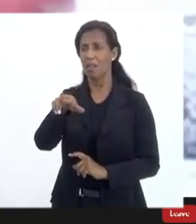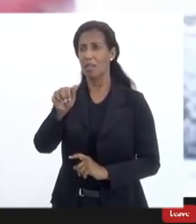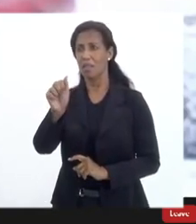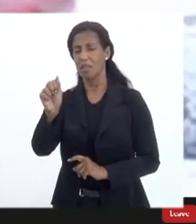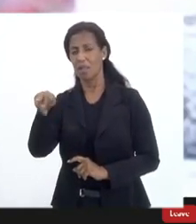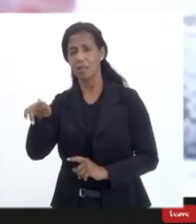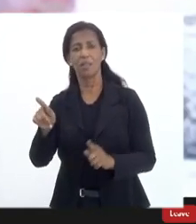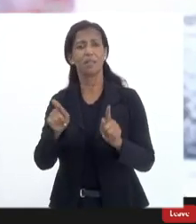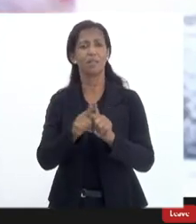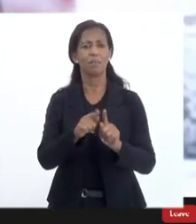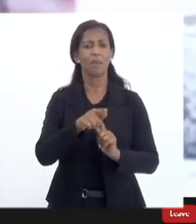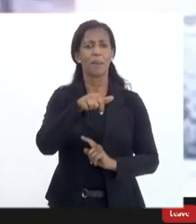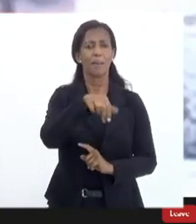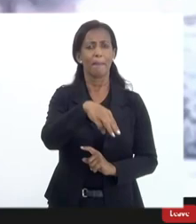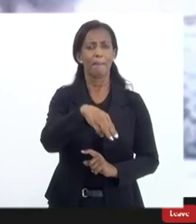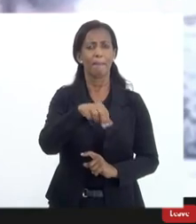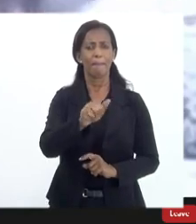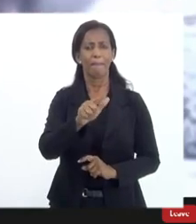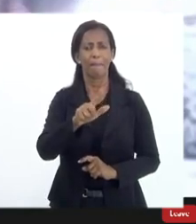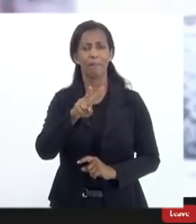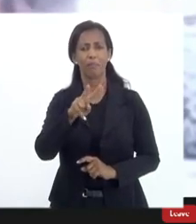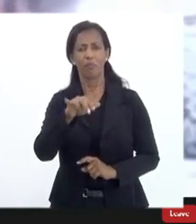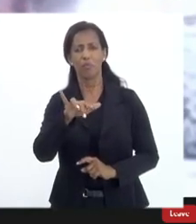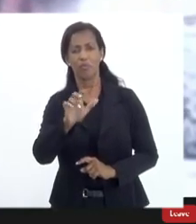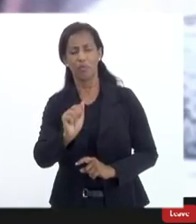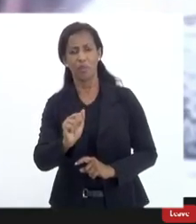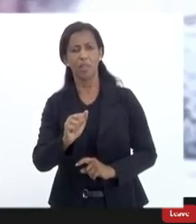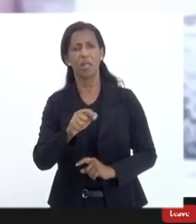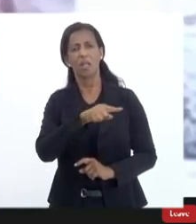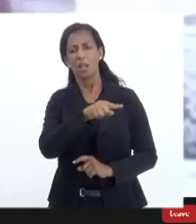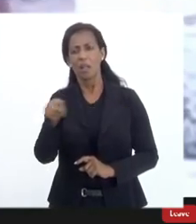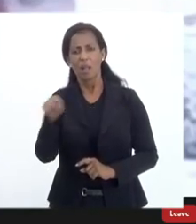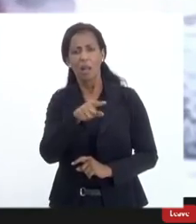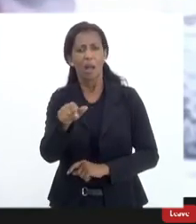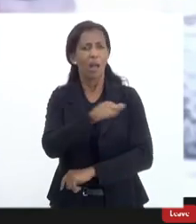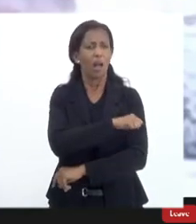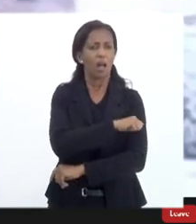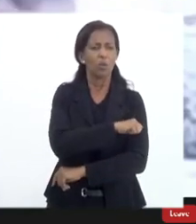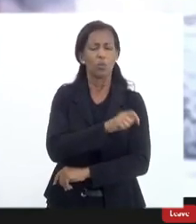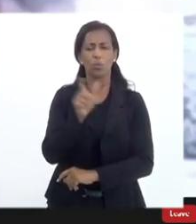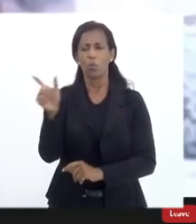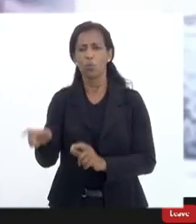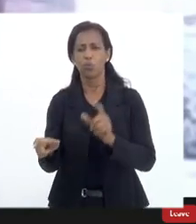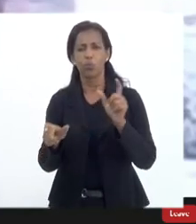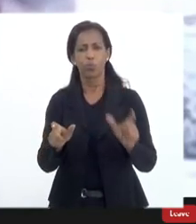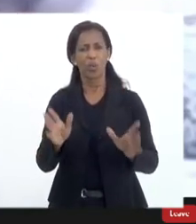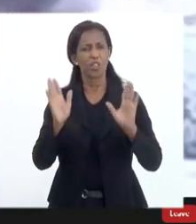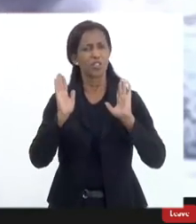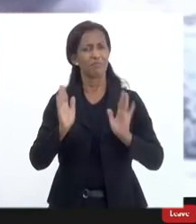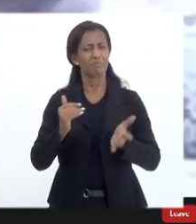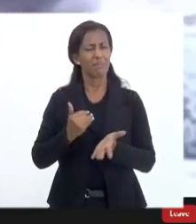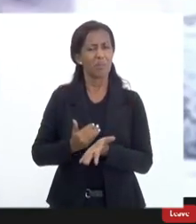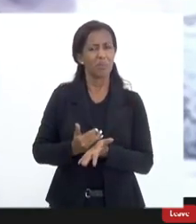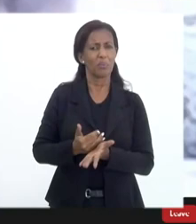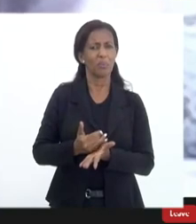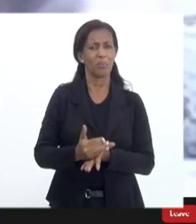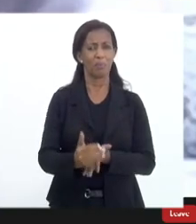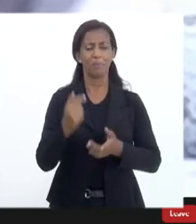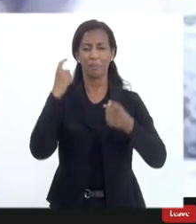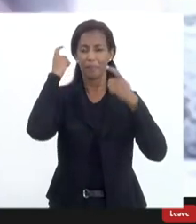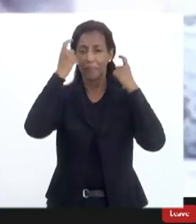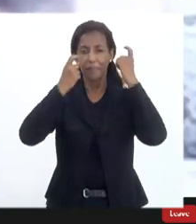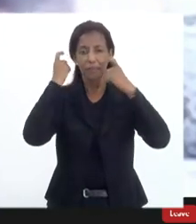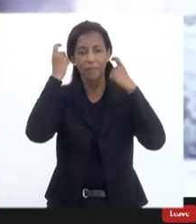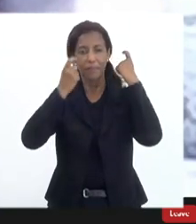professora Malvina, e os nossos estudantes que estão, desde o início,